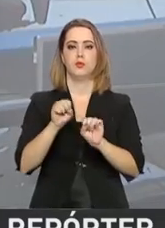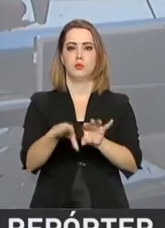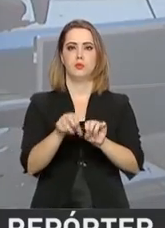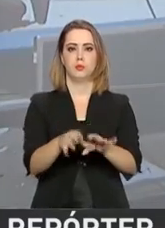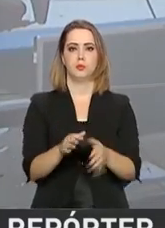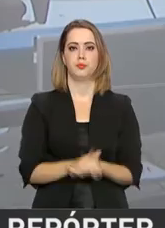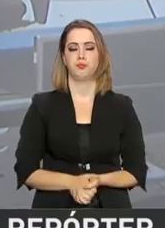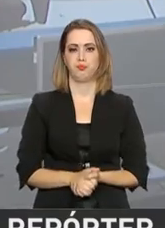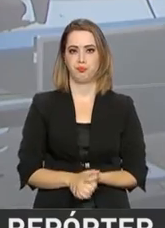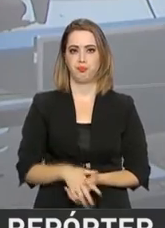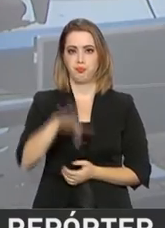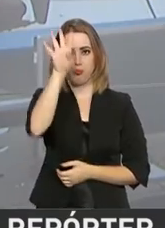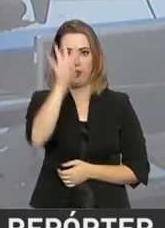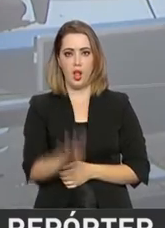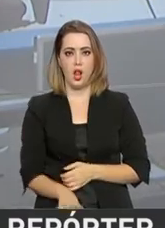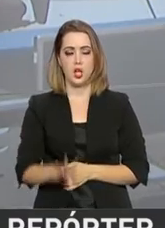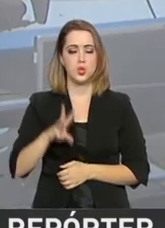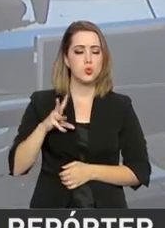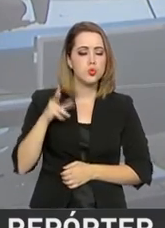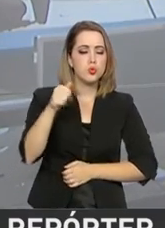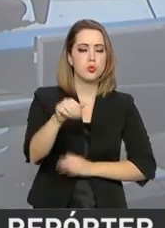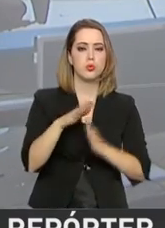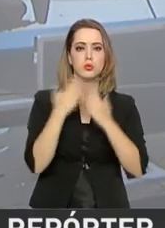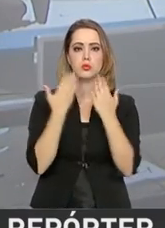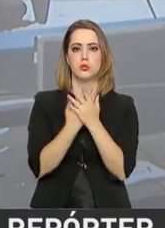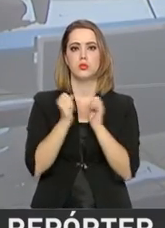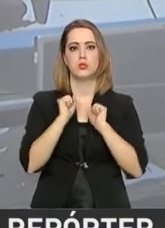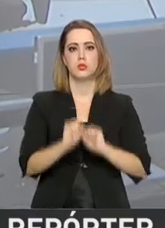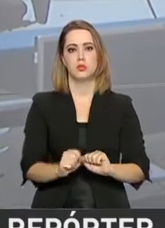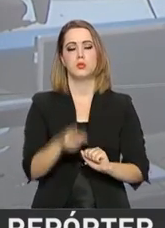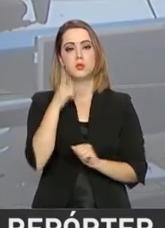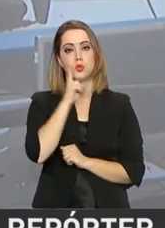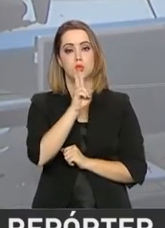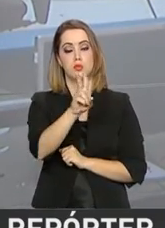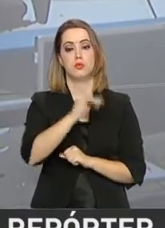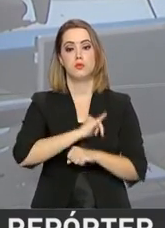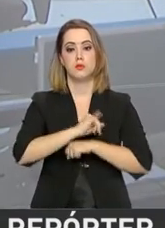A lista completa com o ranking das escolas você pode acessar na página do INEP,